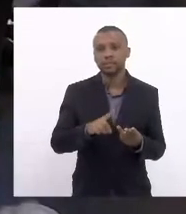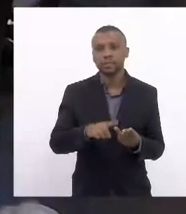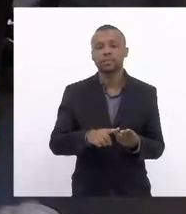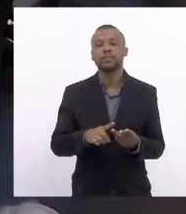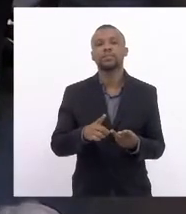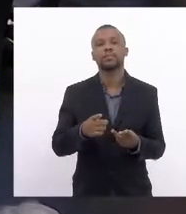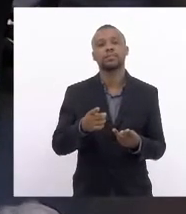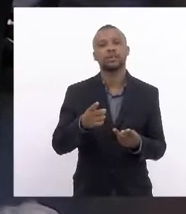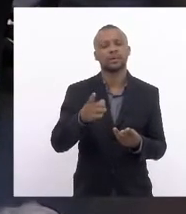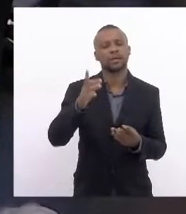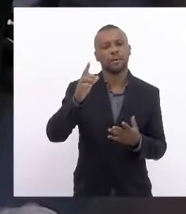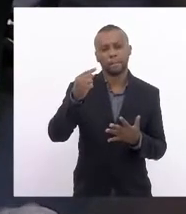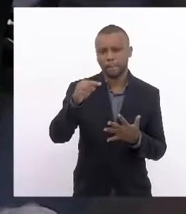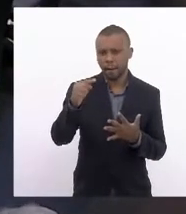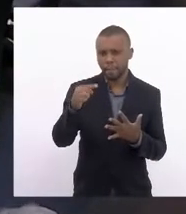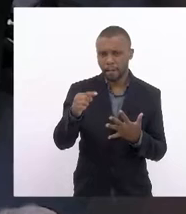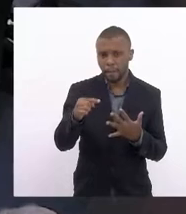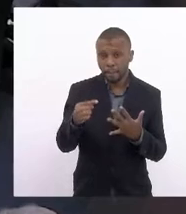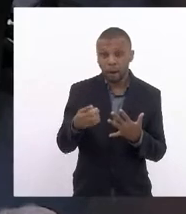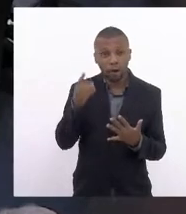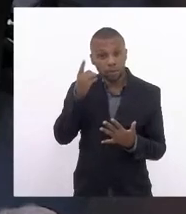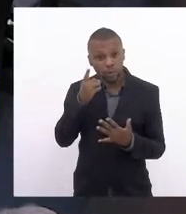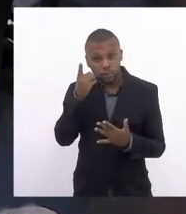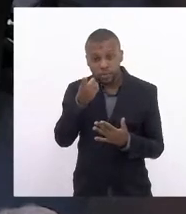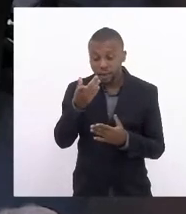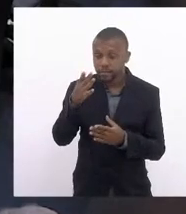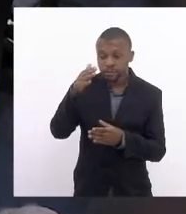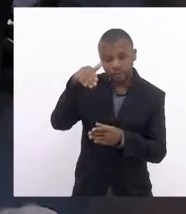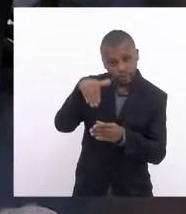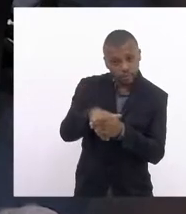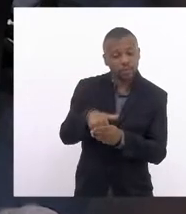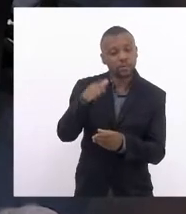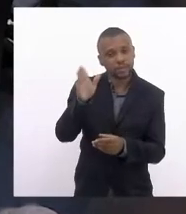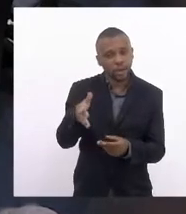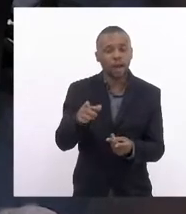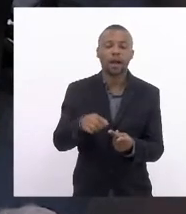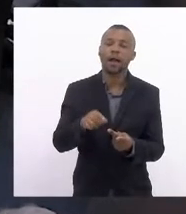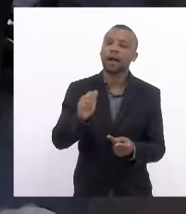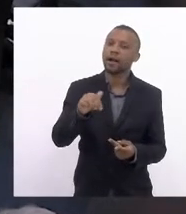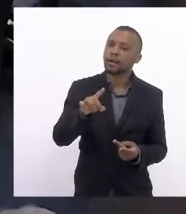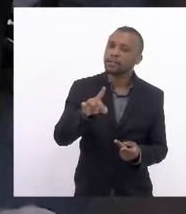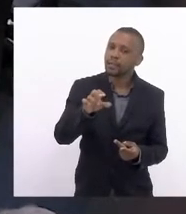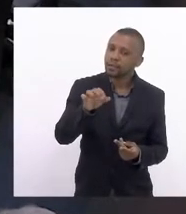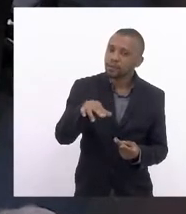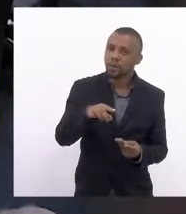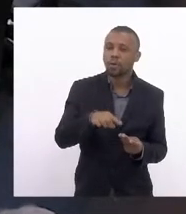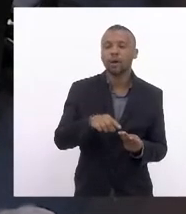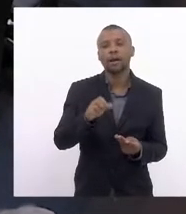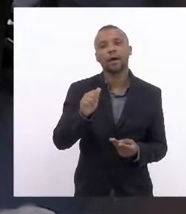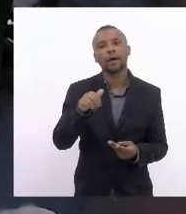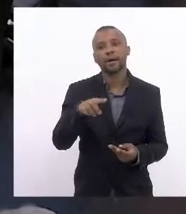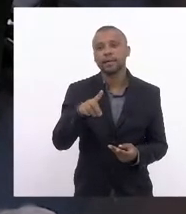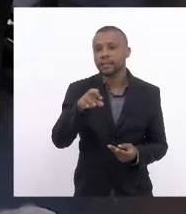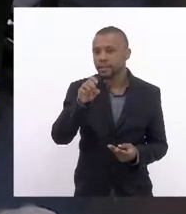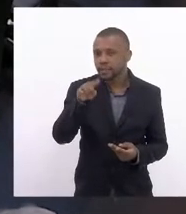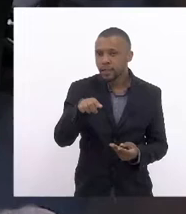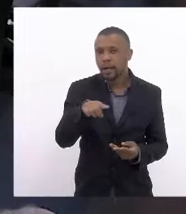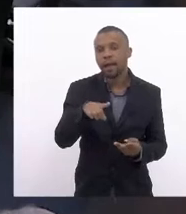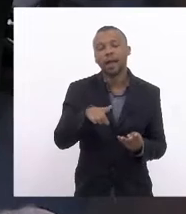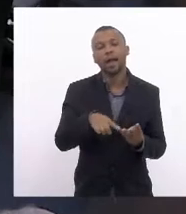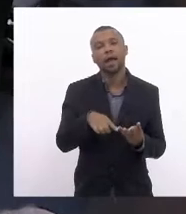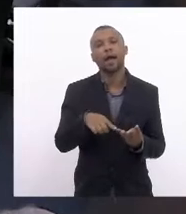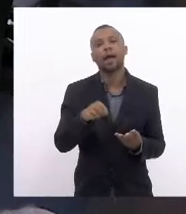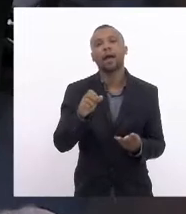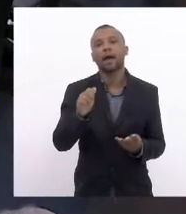Quinoplog já votou, deputado Anderson Alexandre, deputado Anderson Moraes já votou, deputado André Siciliano, deputado André Correia